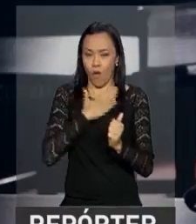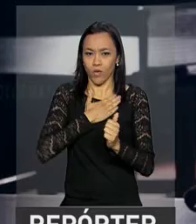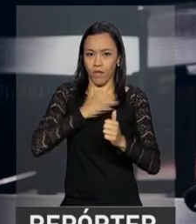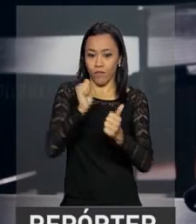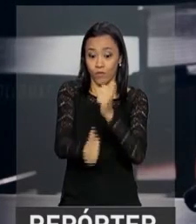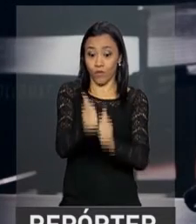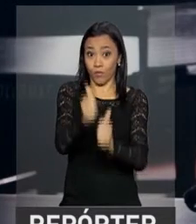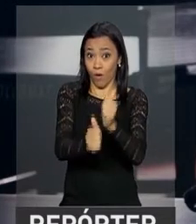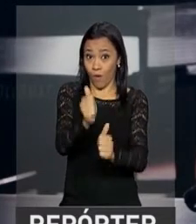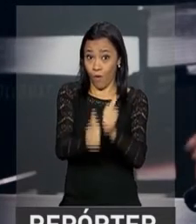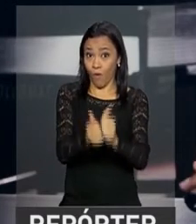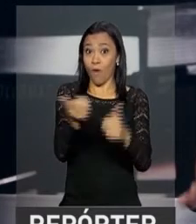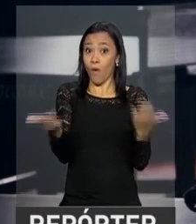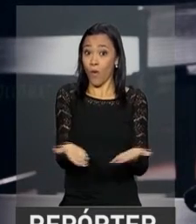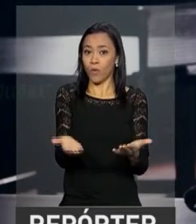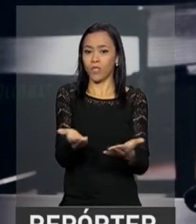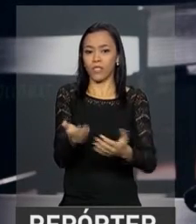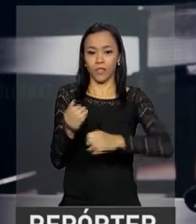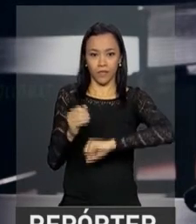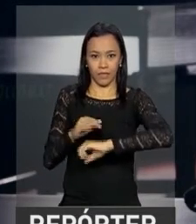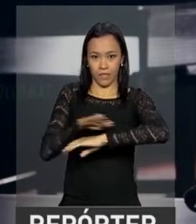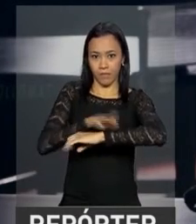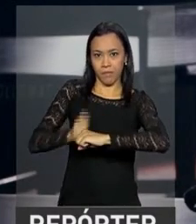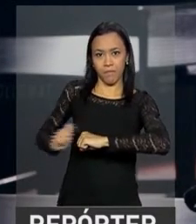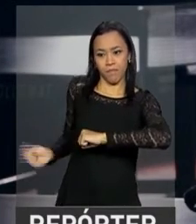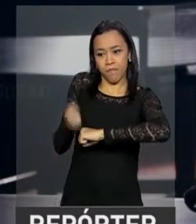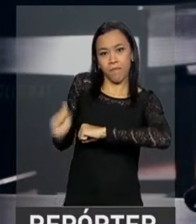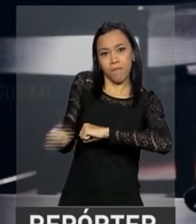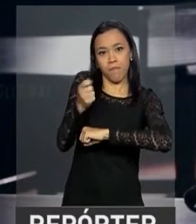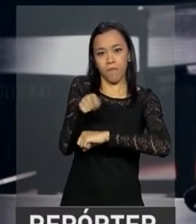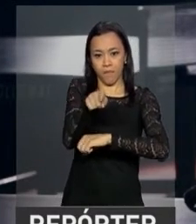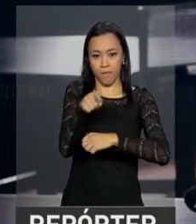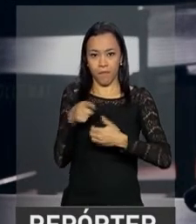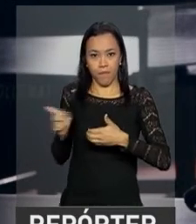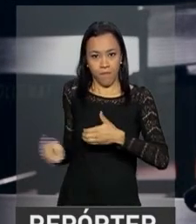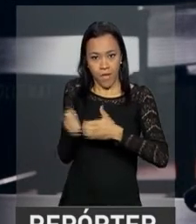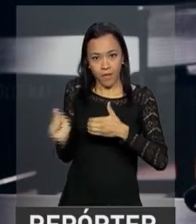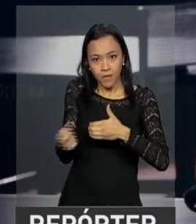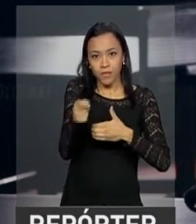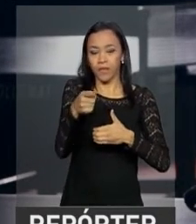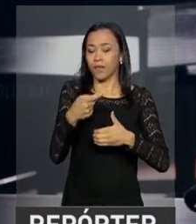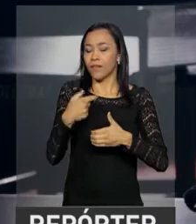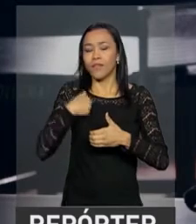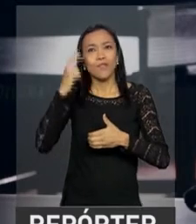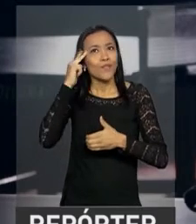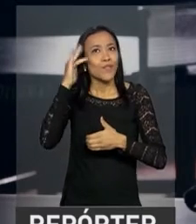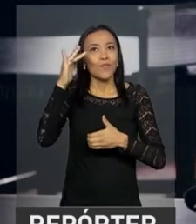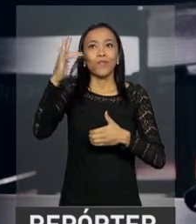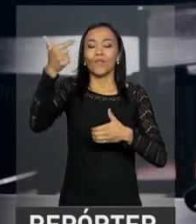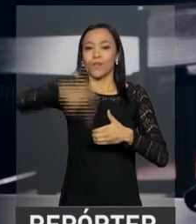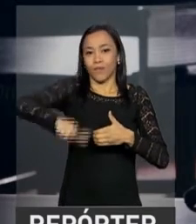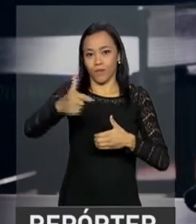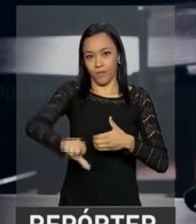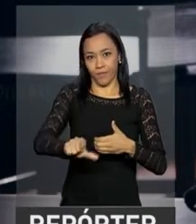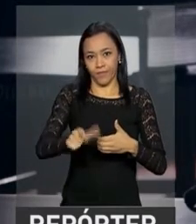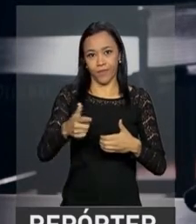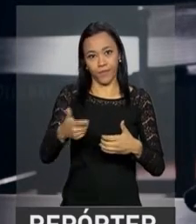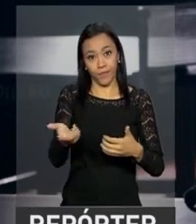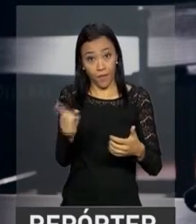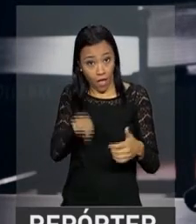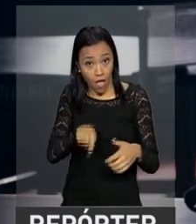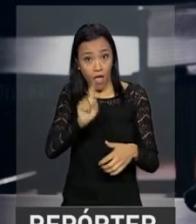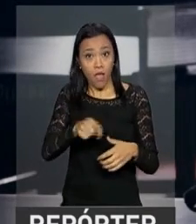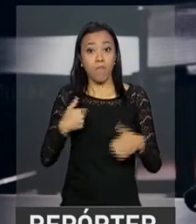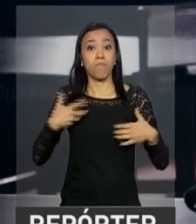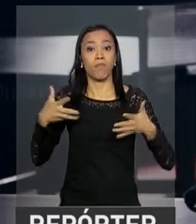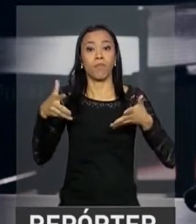futebol hoje o tênis de mesa Ele trouxe meu sonho de novo que é